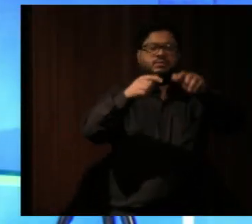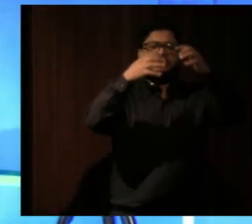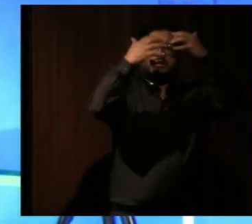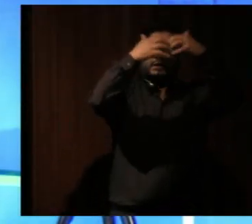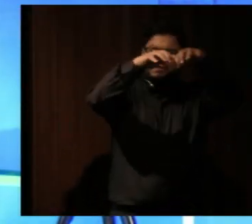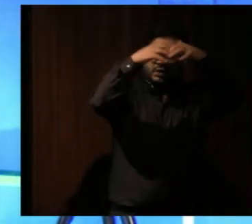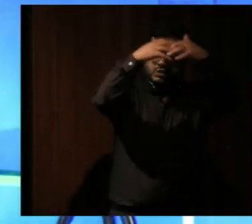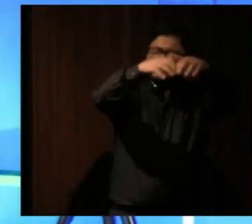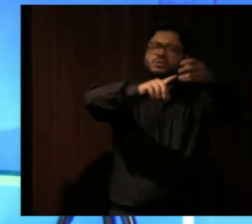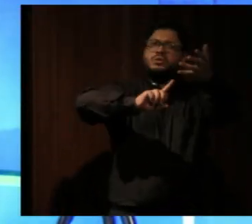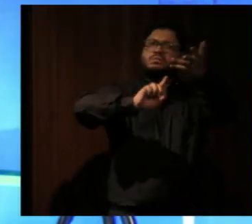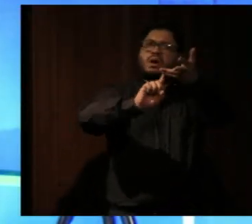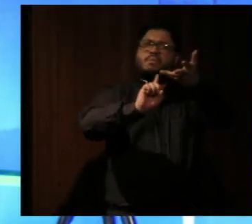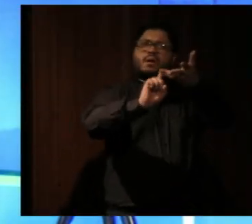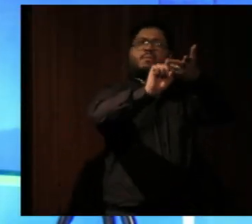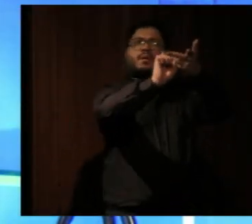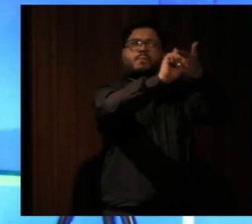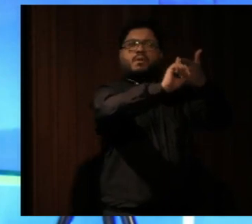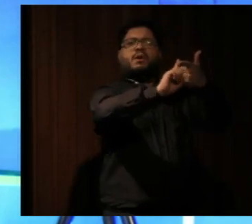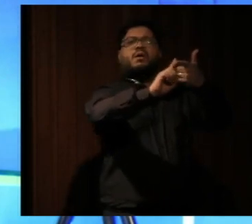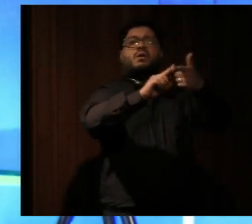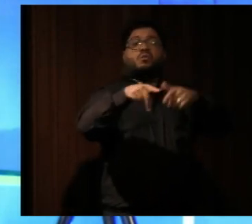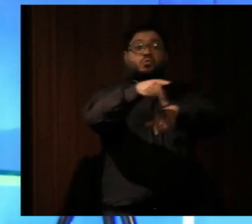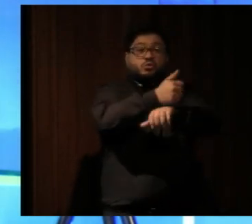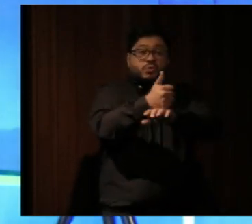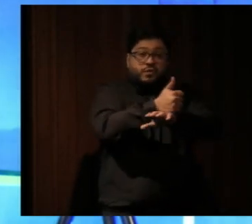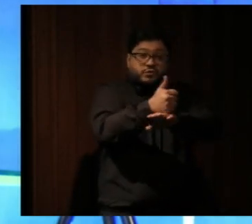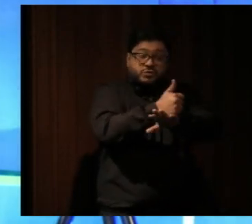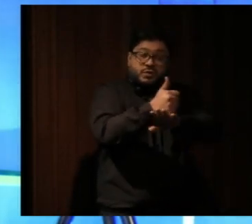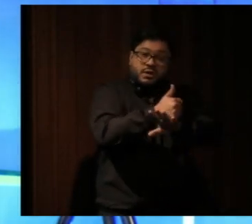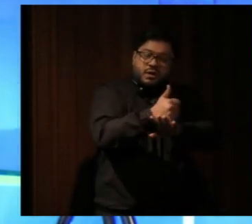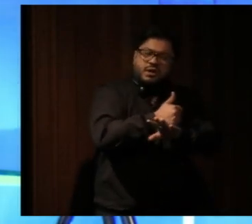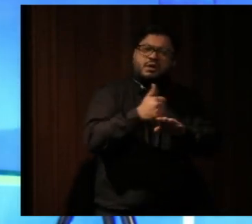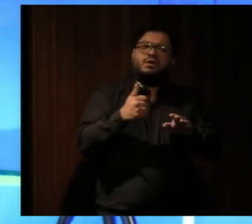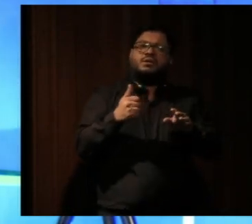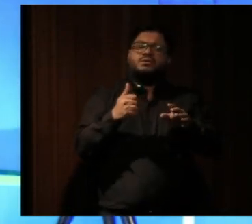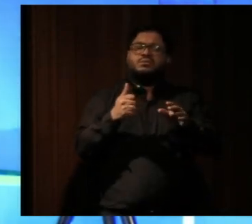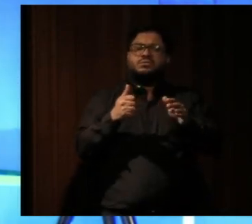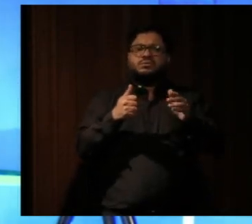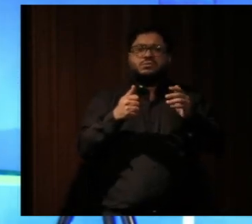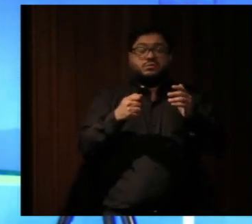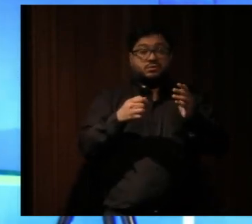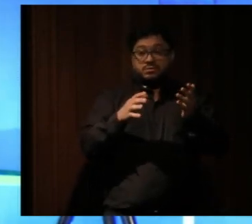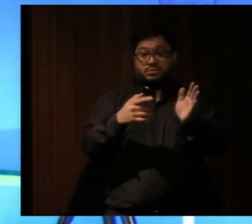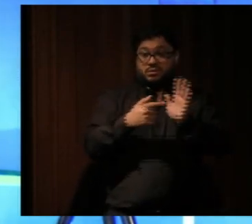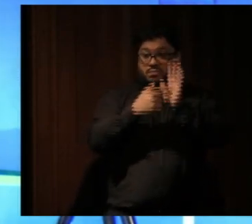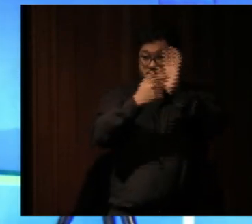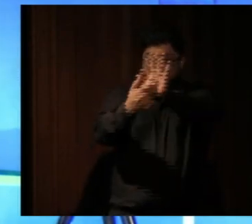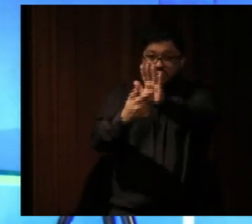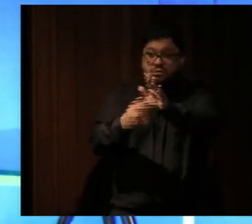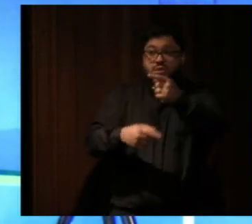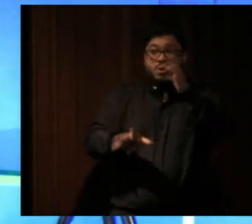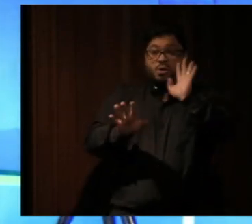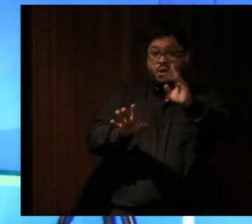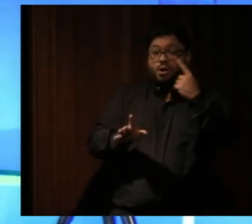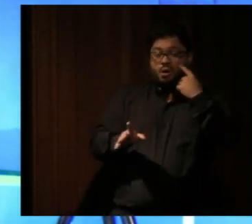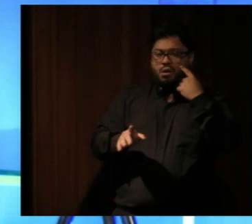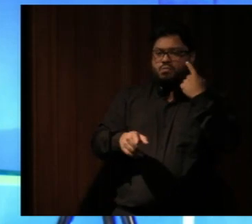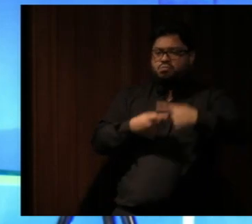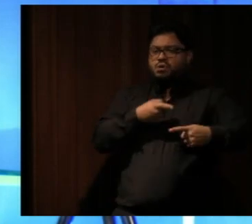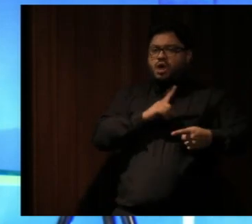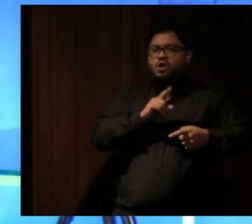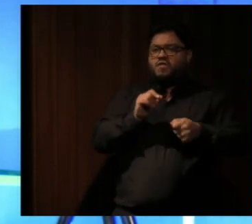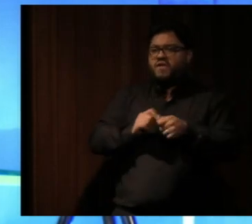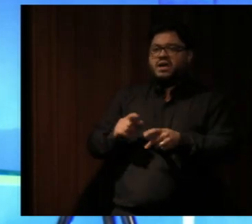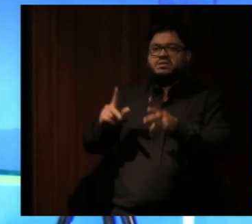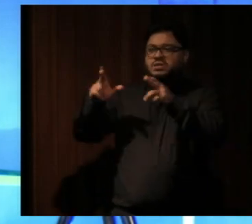essas questões com os especialistas e e mostrando o por que a gente não tá fazendo